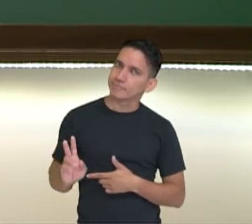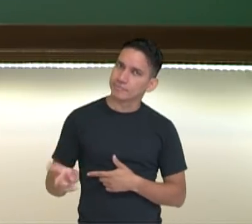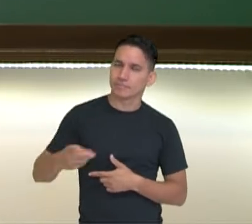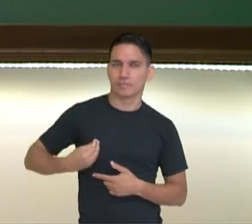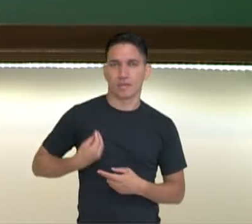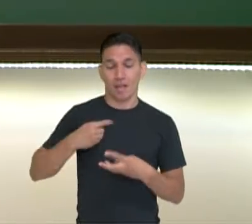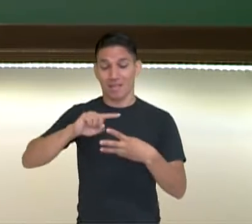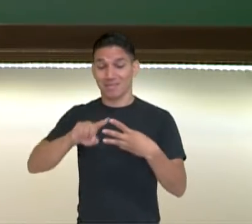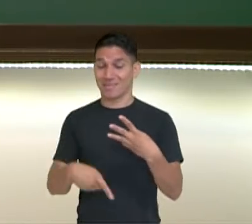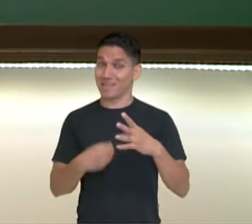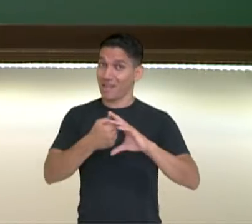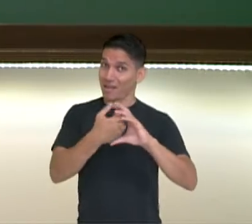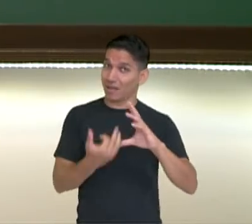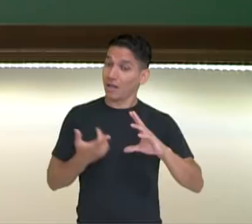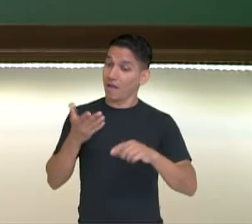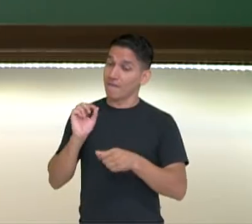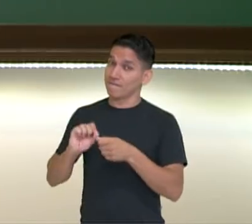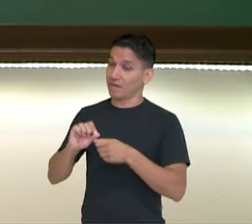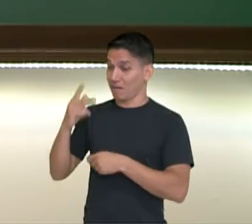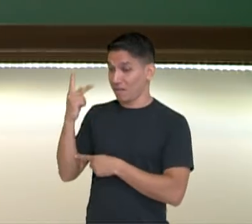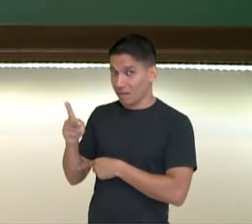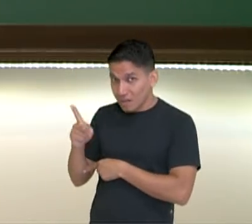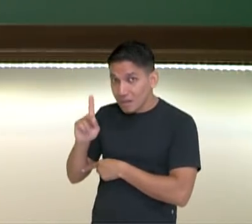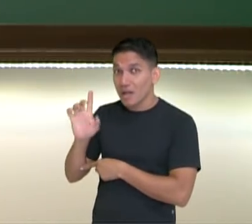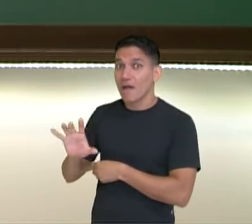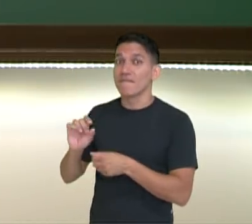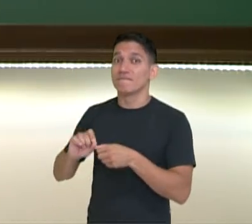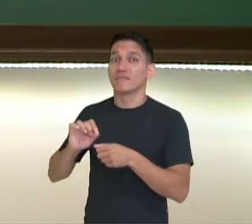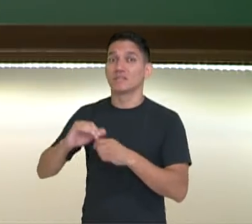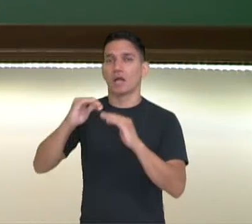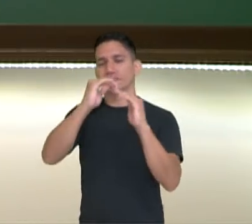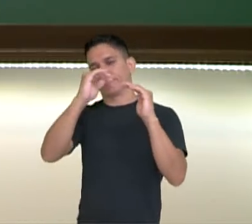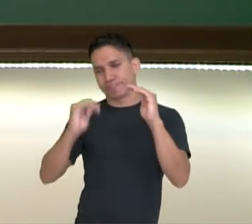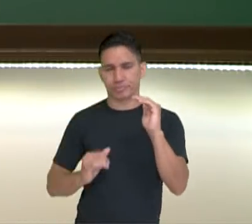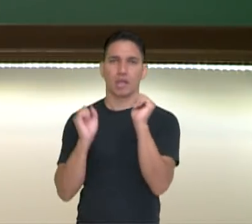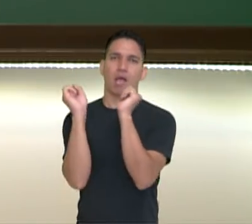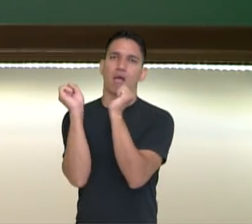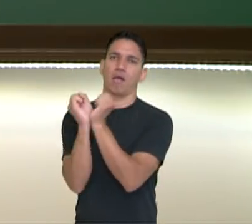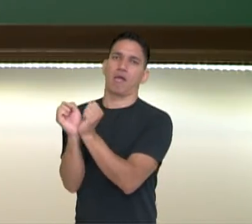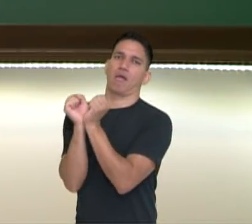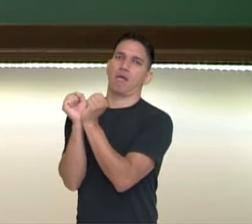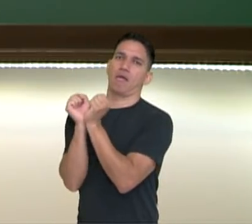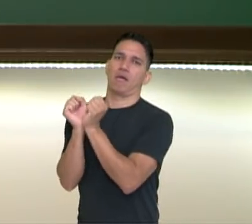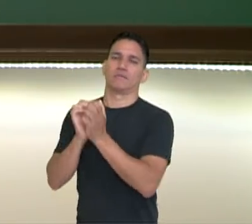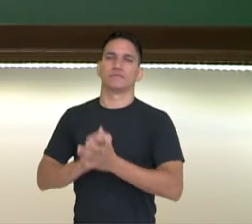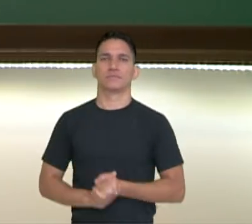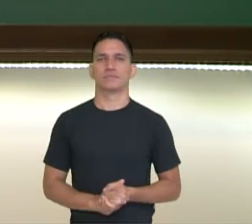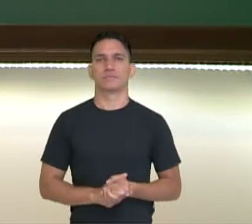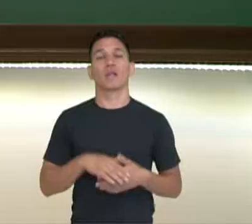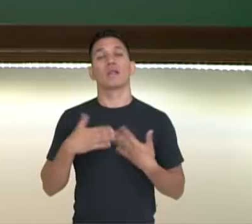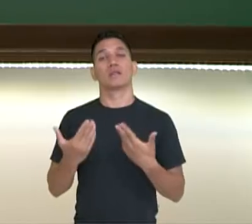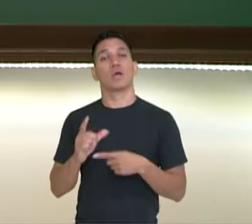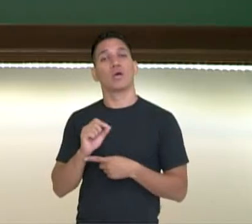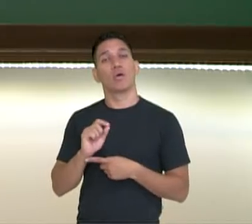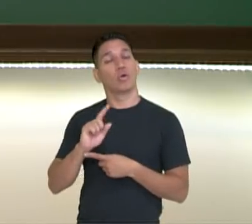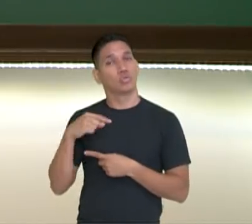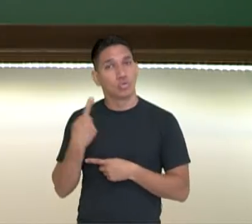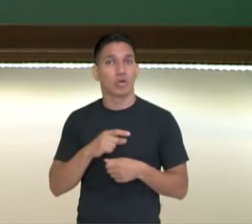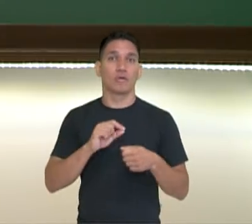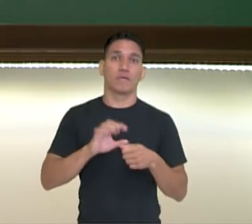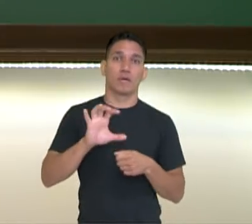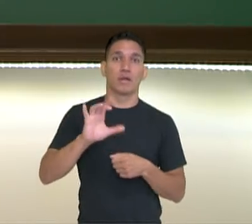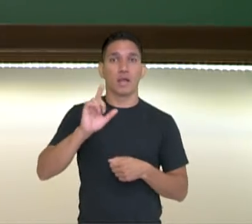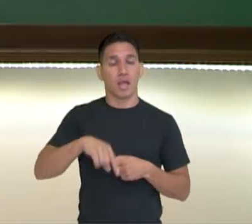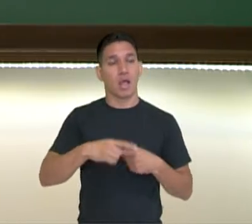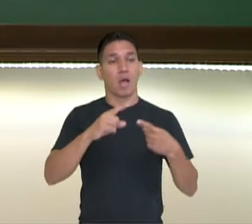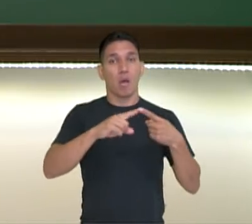3 características é o que fazia uma pessoa poder ser reduzida a essa condição de escravo. Então, nós vamos ter o poder político,